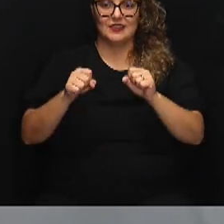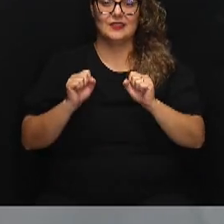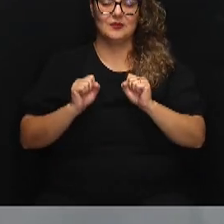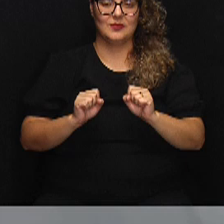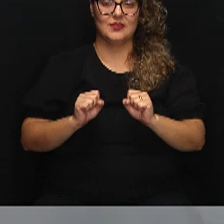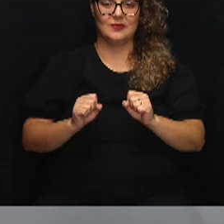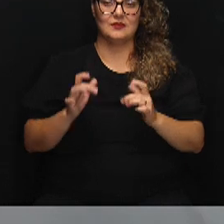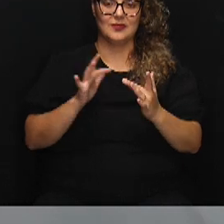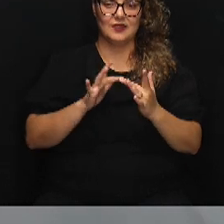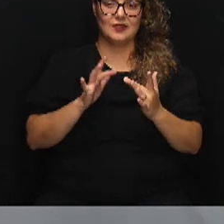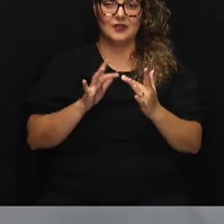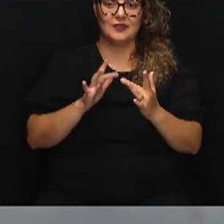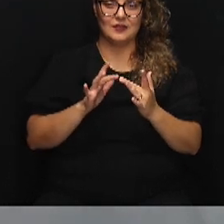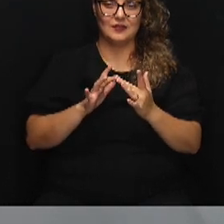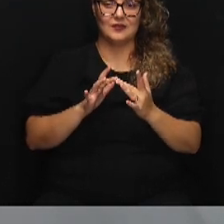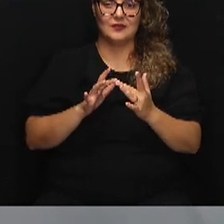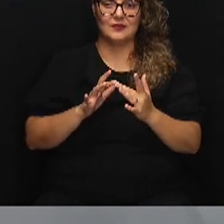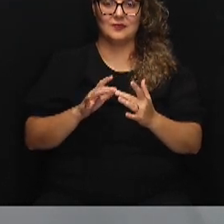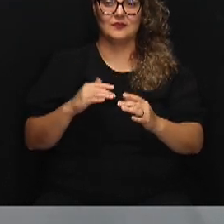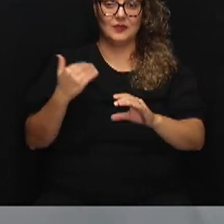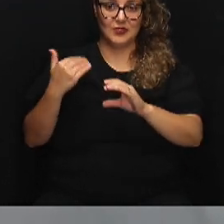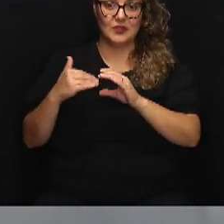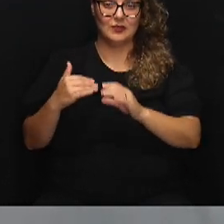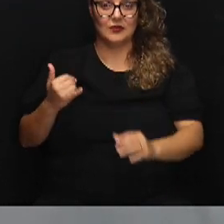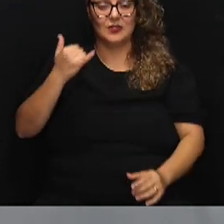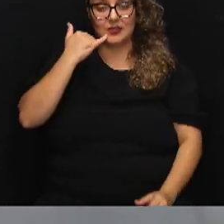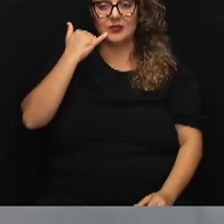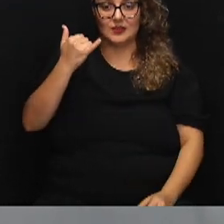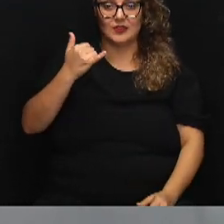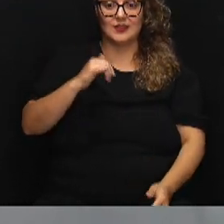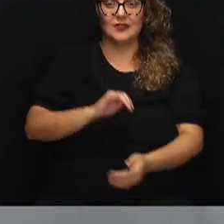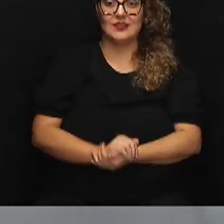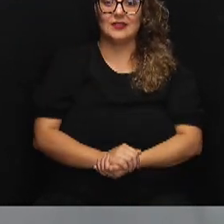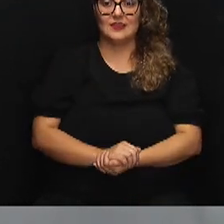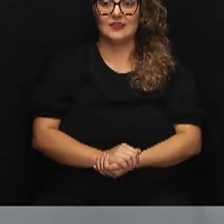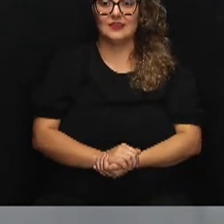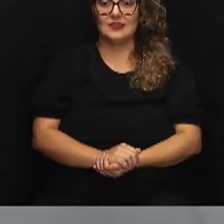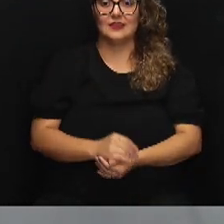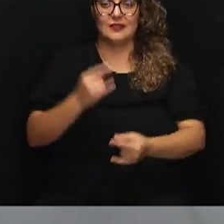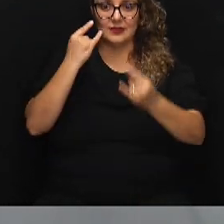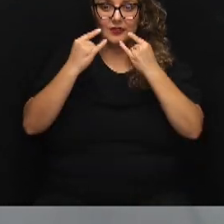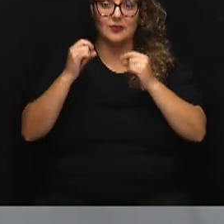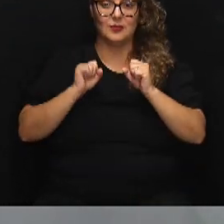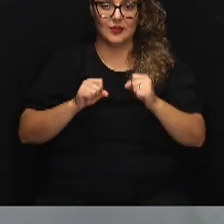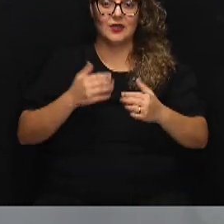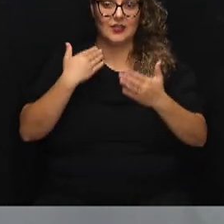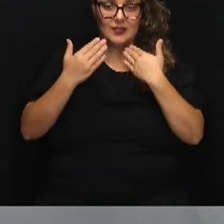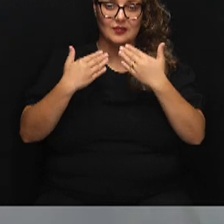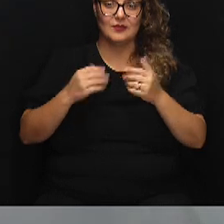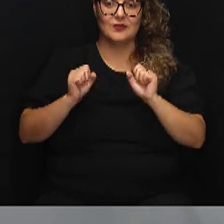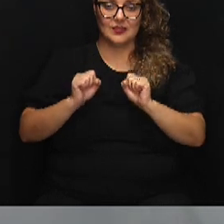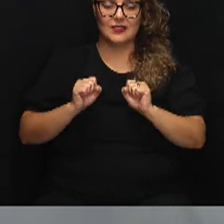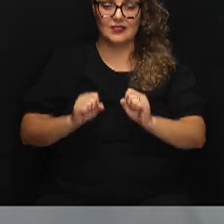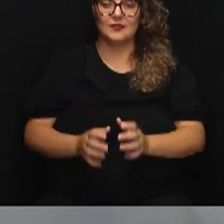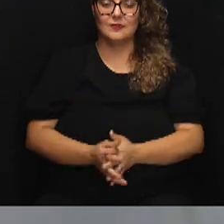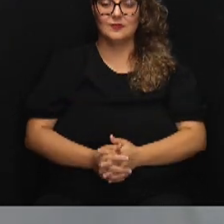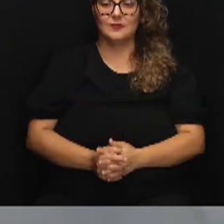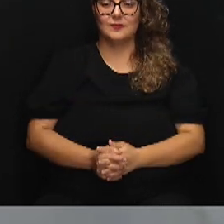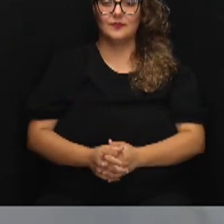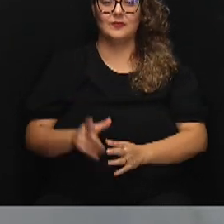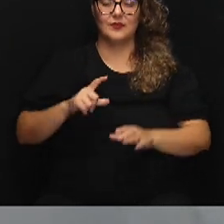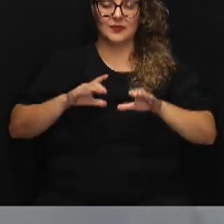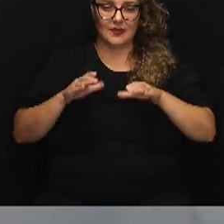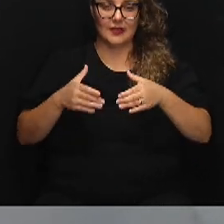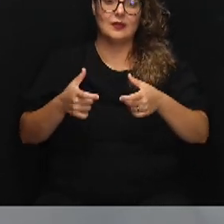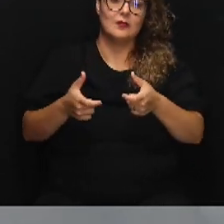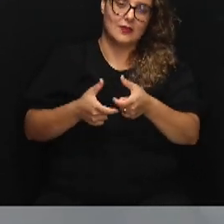passar contatos de e-mail, de telefone. Quem tiver interesse, sim, podemos conversar. Nós temos uma equipe